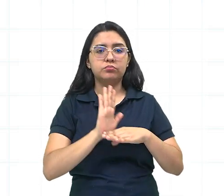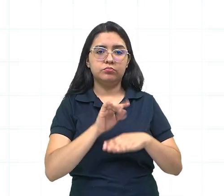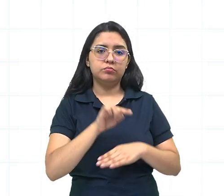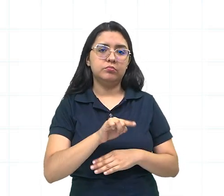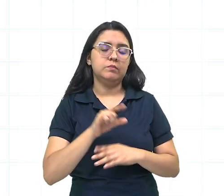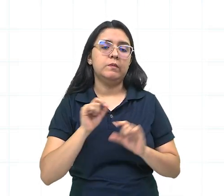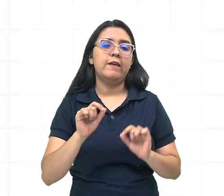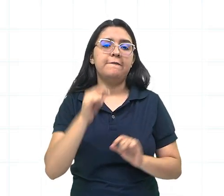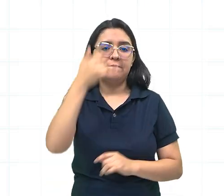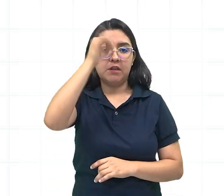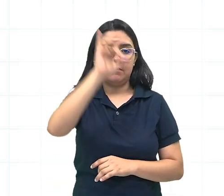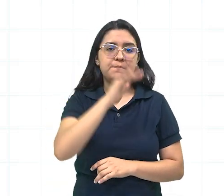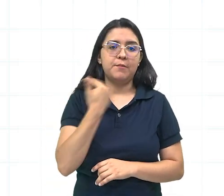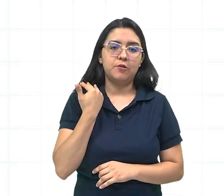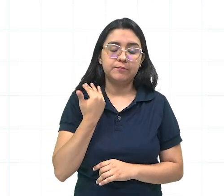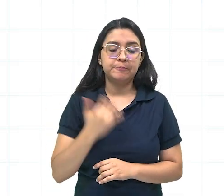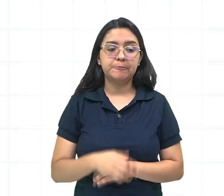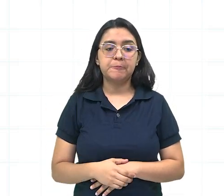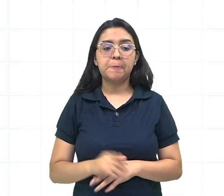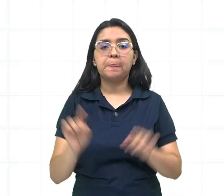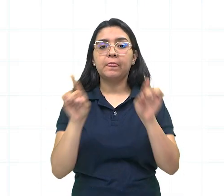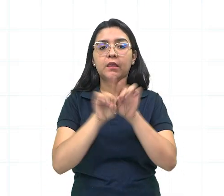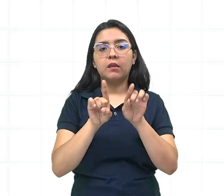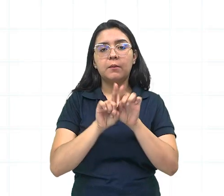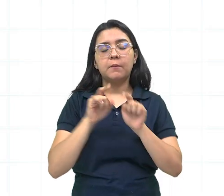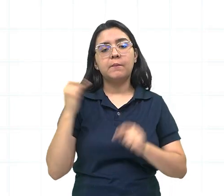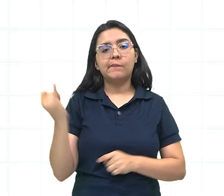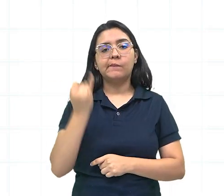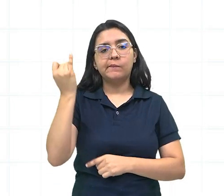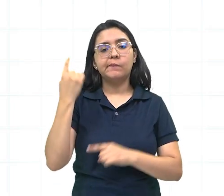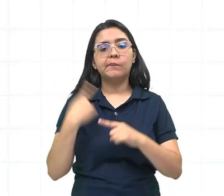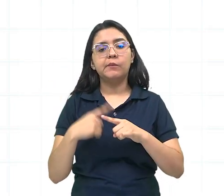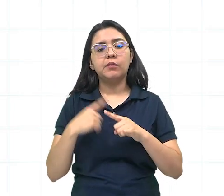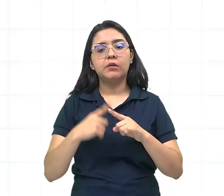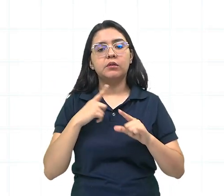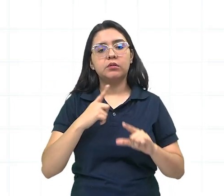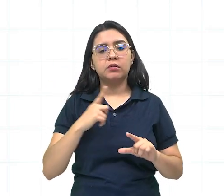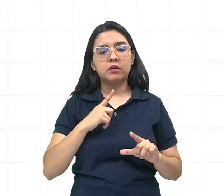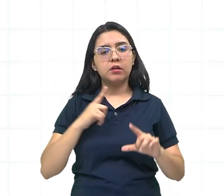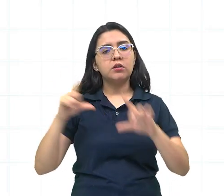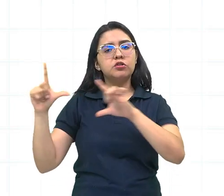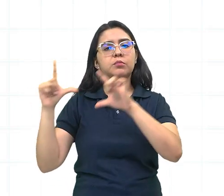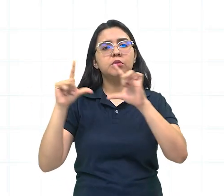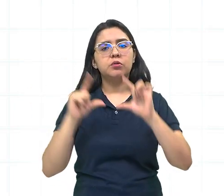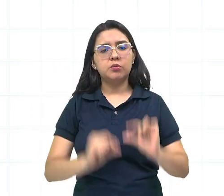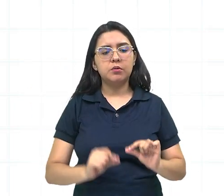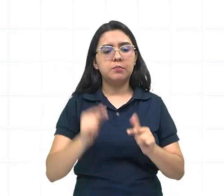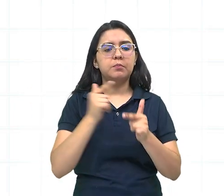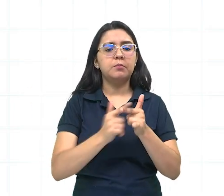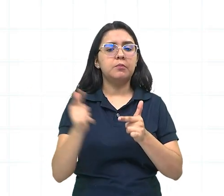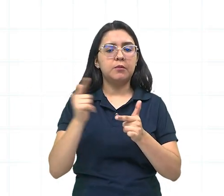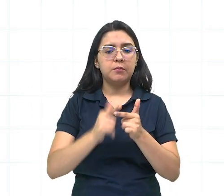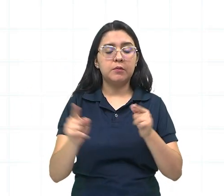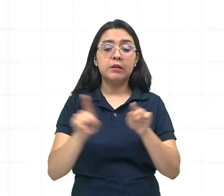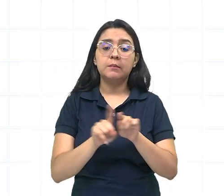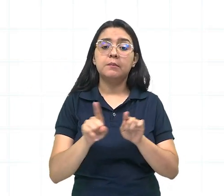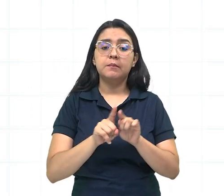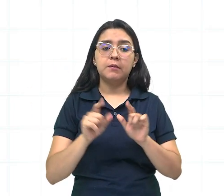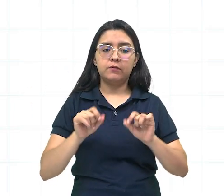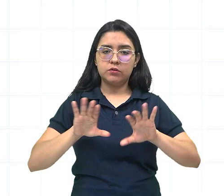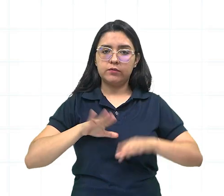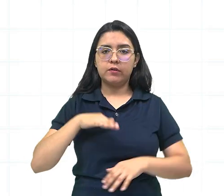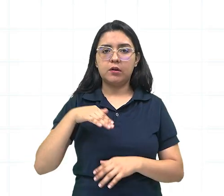dela. Também ela é importante porque minimiza complicações e acelera a